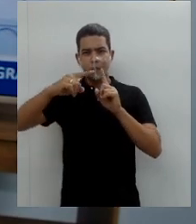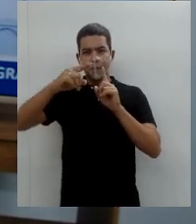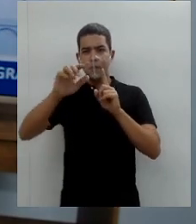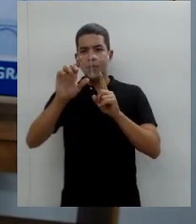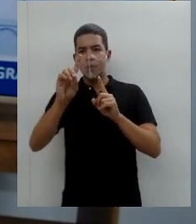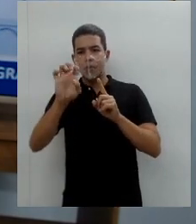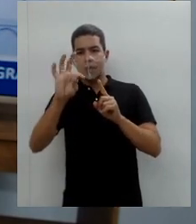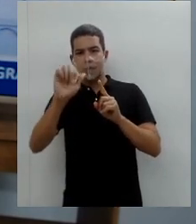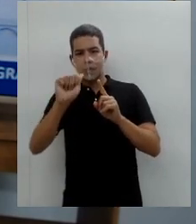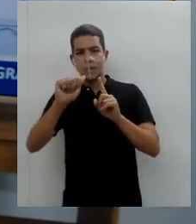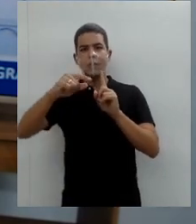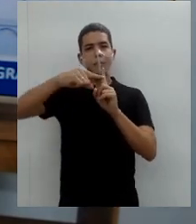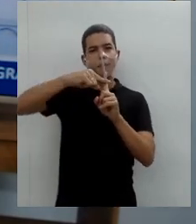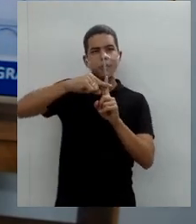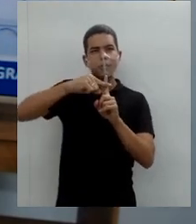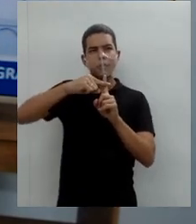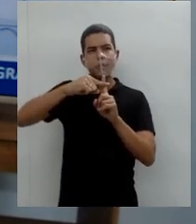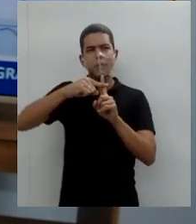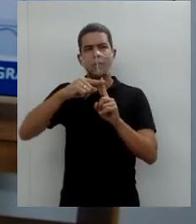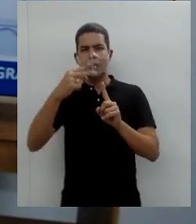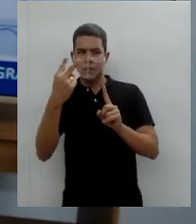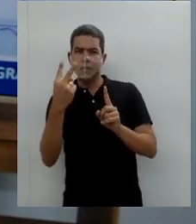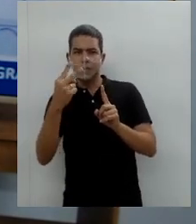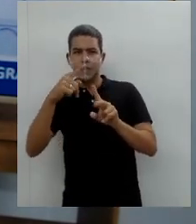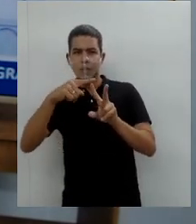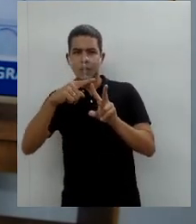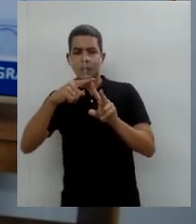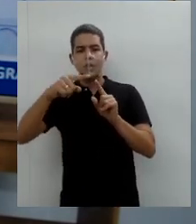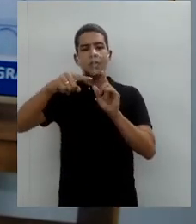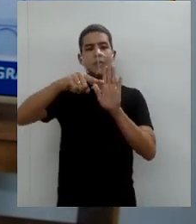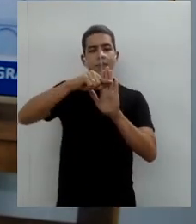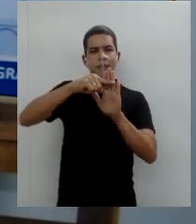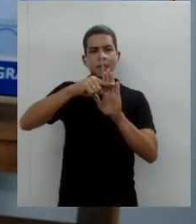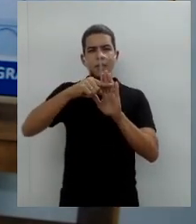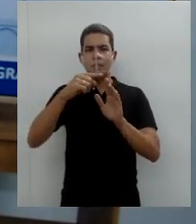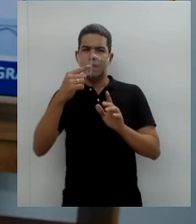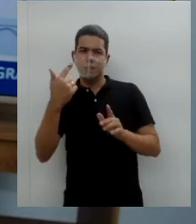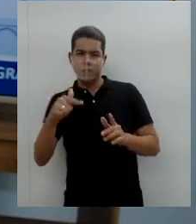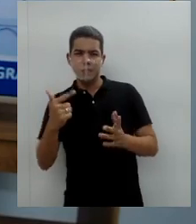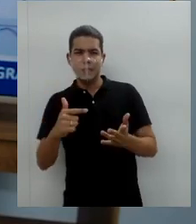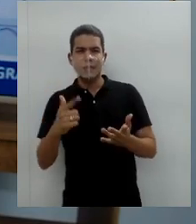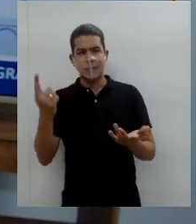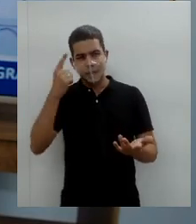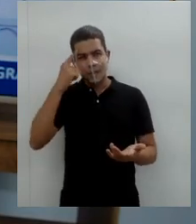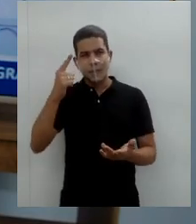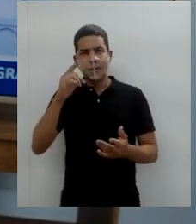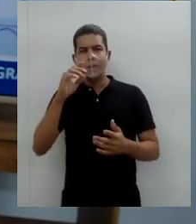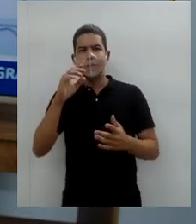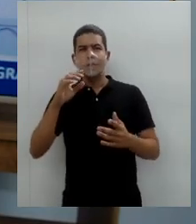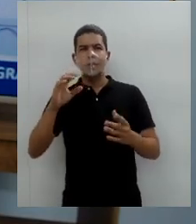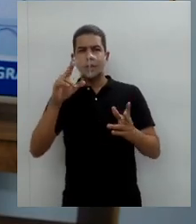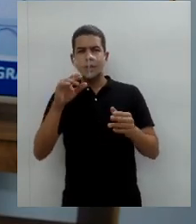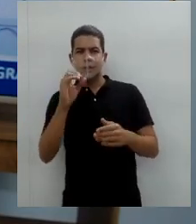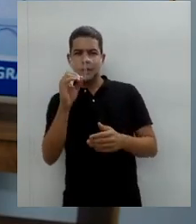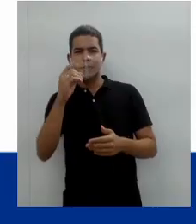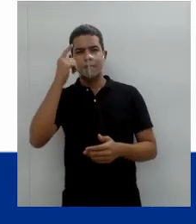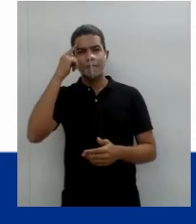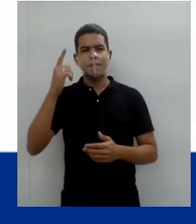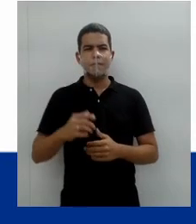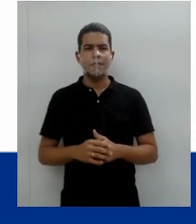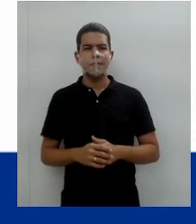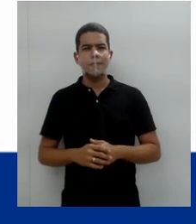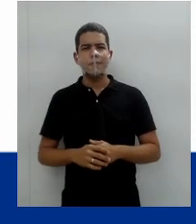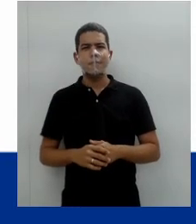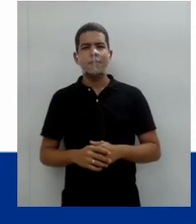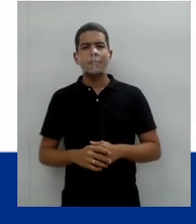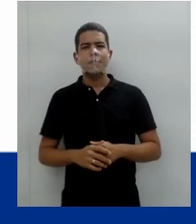raízes. Delta negativo não tem raiz. Delta igual a zero, eu tenho duas raízes iguais. Se ligou? Vem comigo agora para a tela